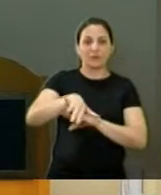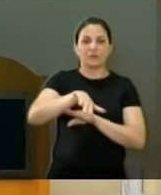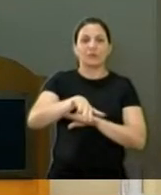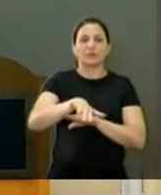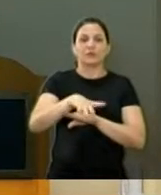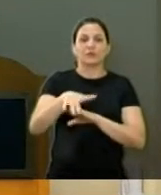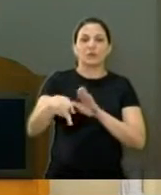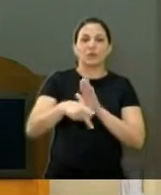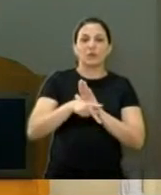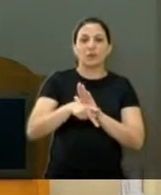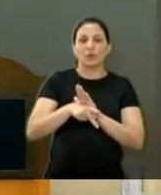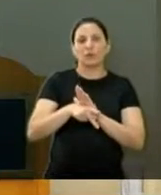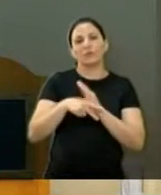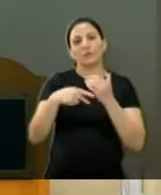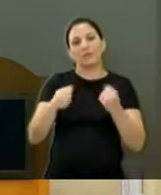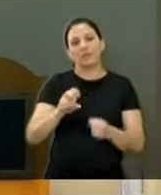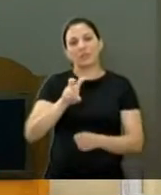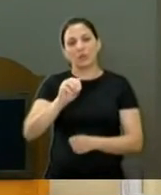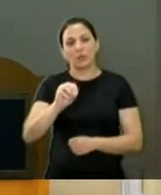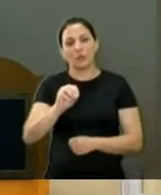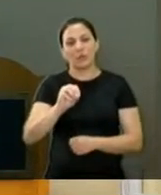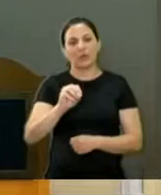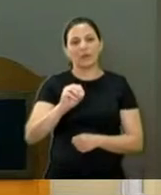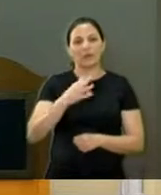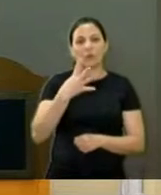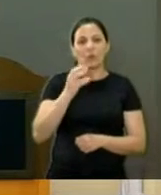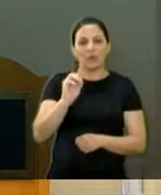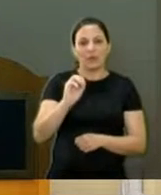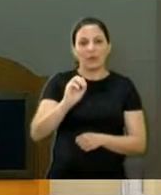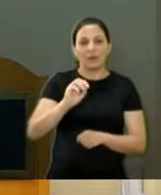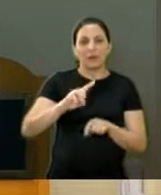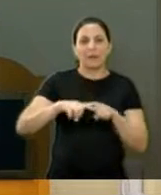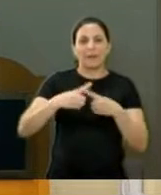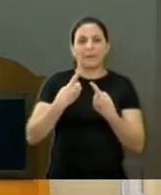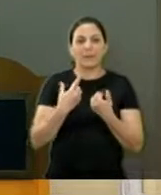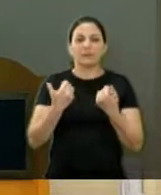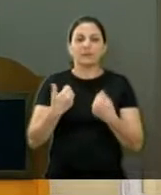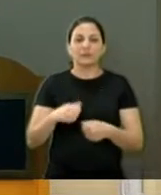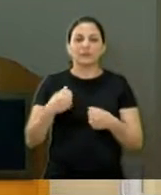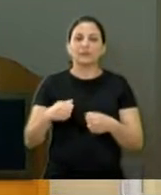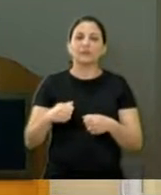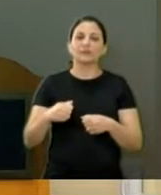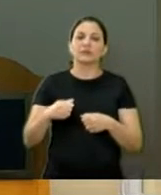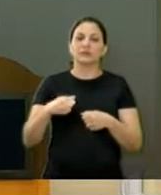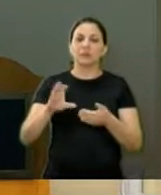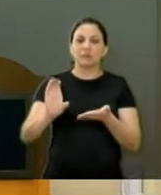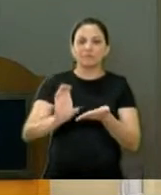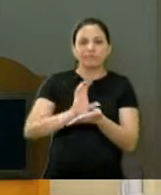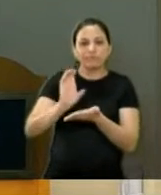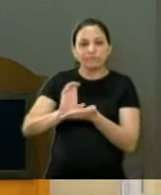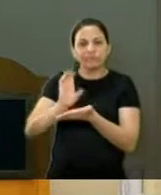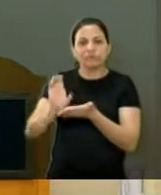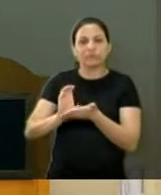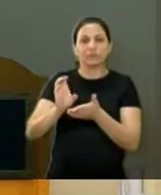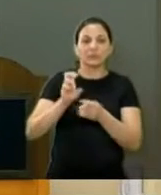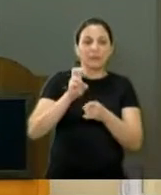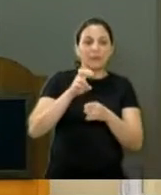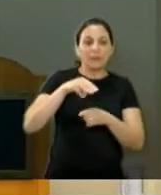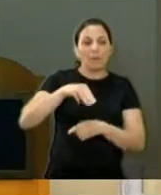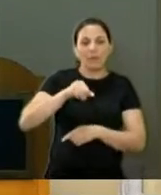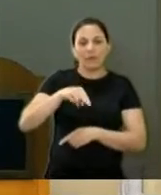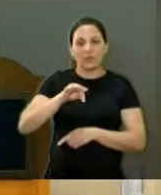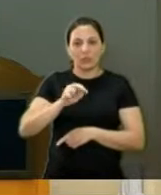o 10 poderia ter 50 40 mais nisso vai mais demanda e tem que ter mais monitores tal